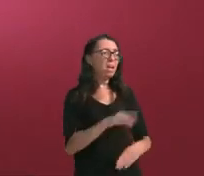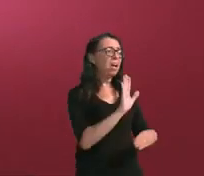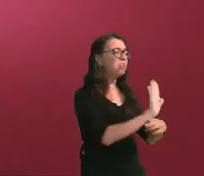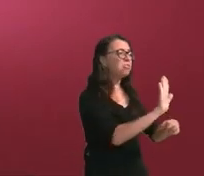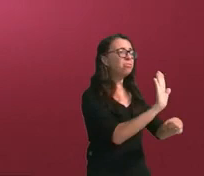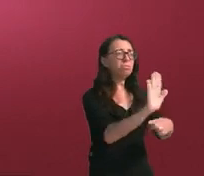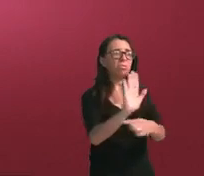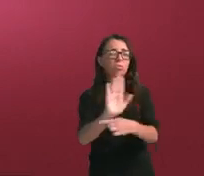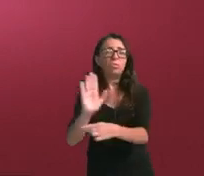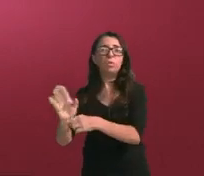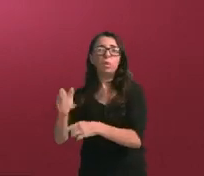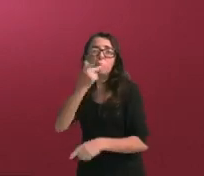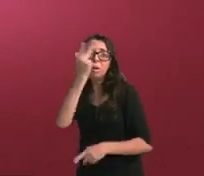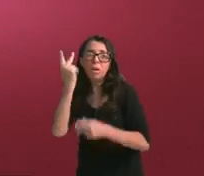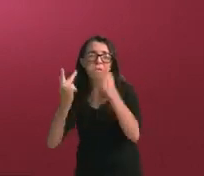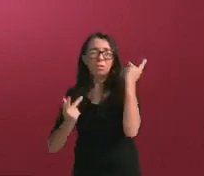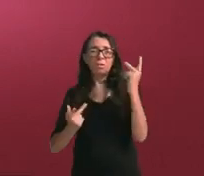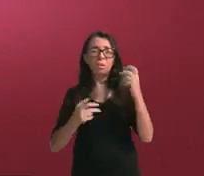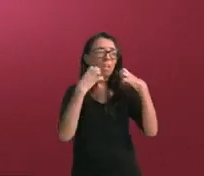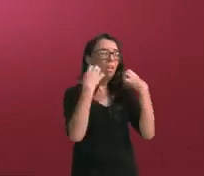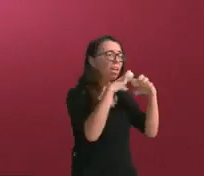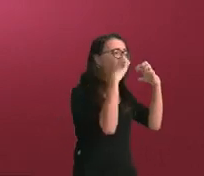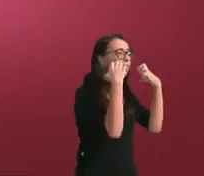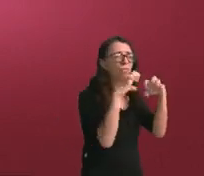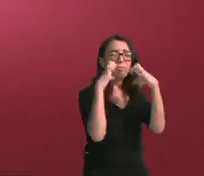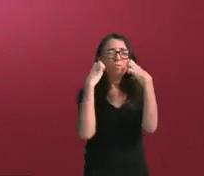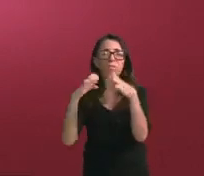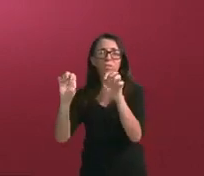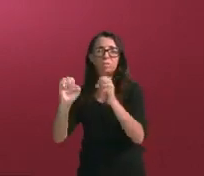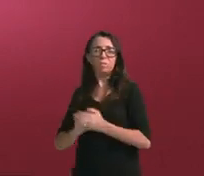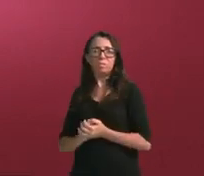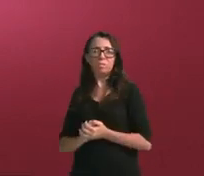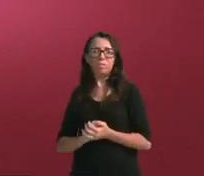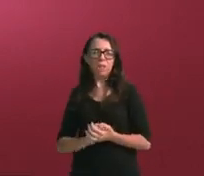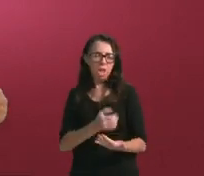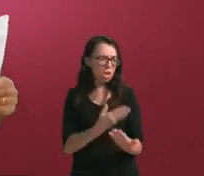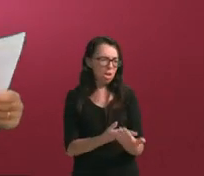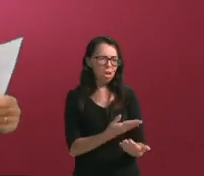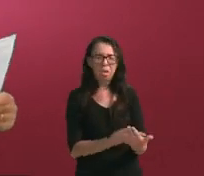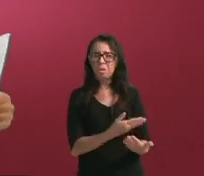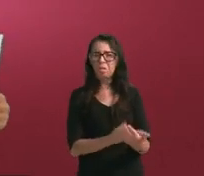acontecer? Eu não consigo que